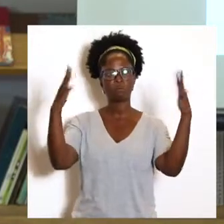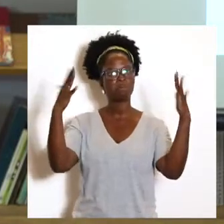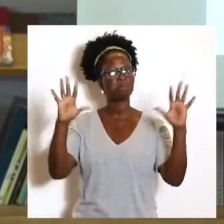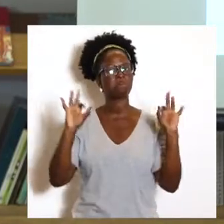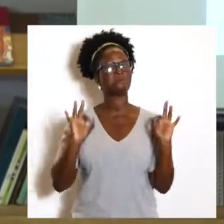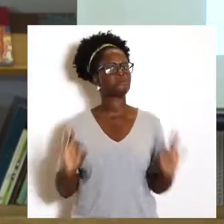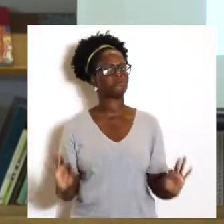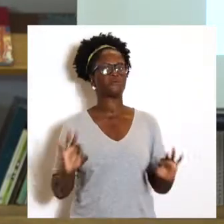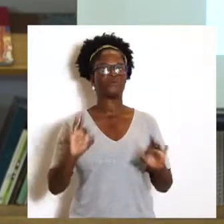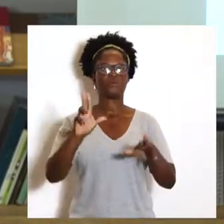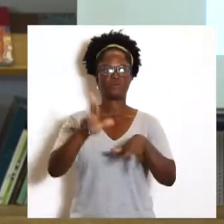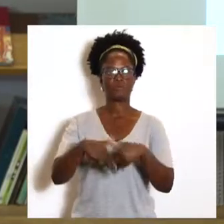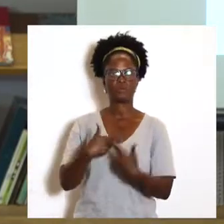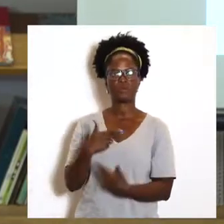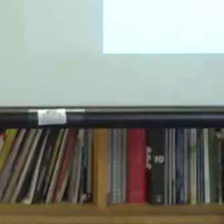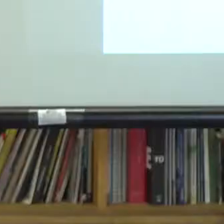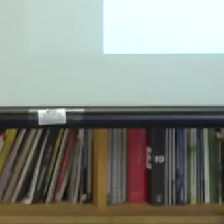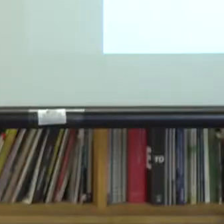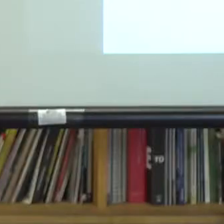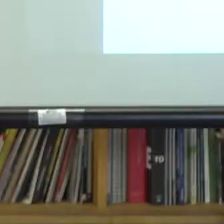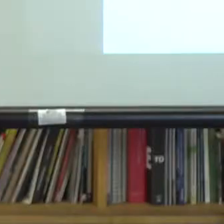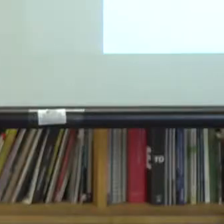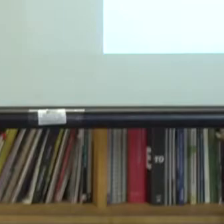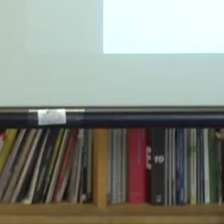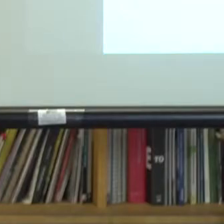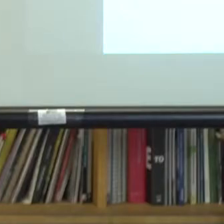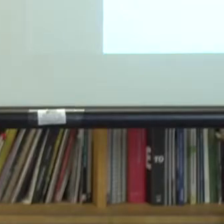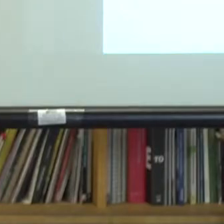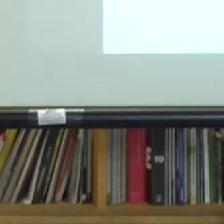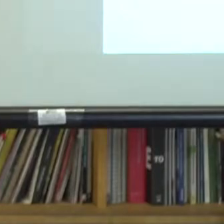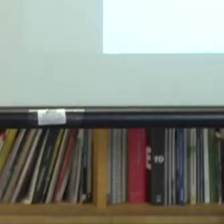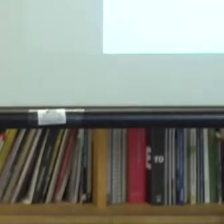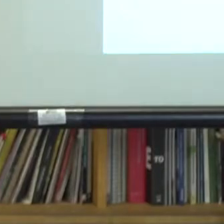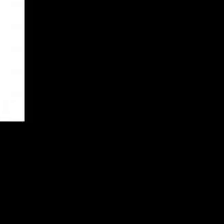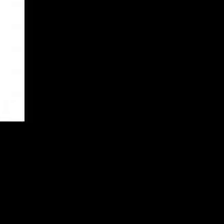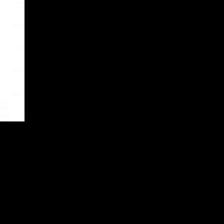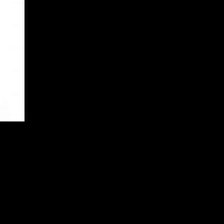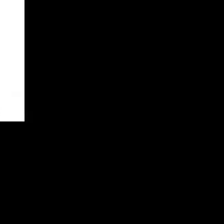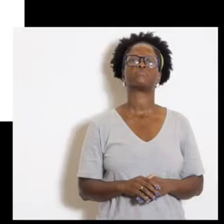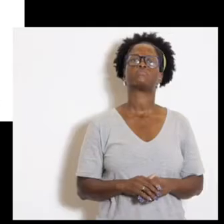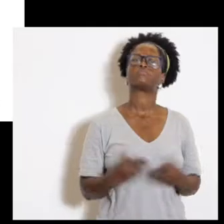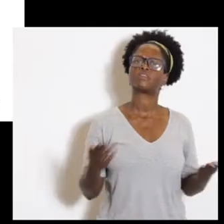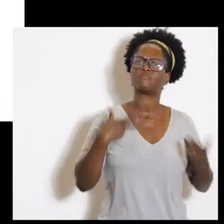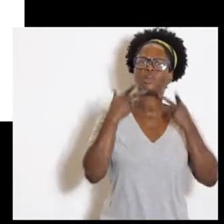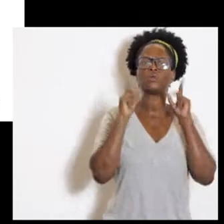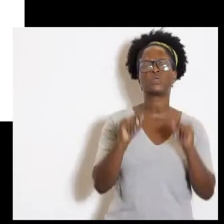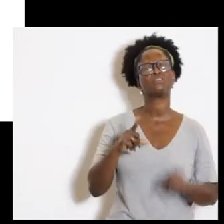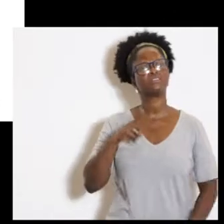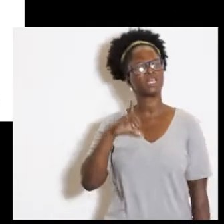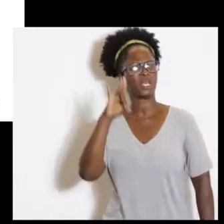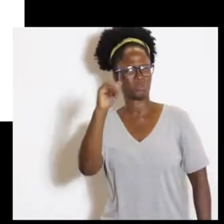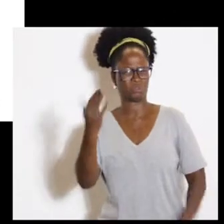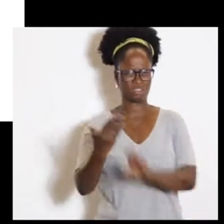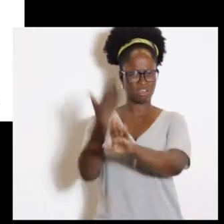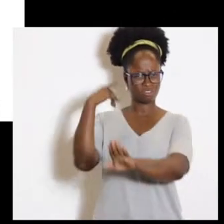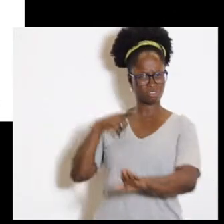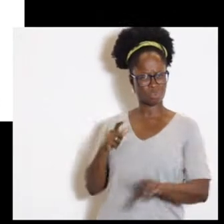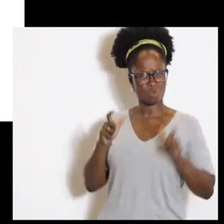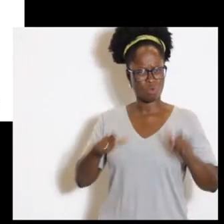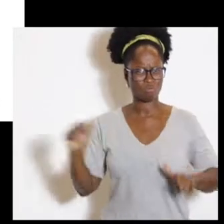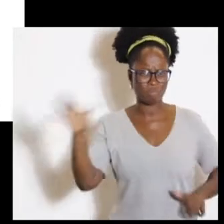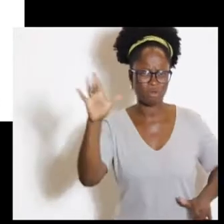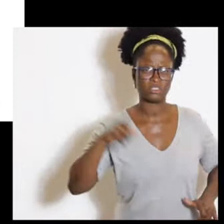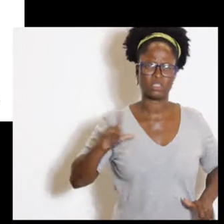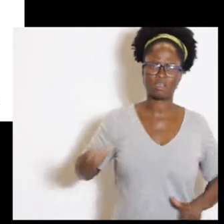por esta obra que não é dela diz sergio vale esses dias de um leque da quebrada com uma